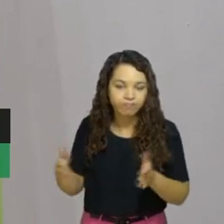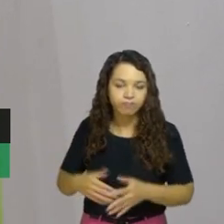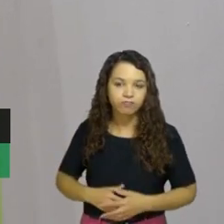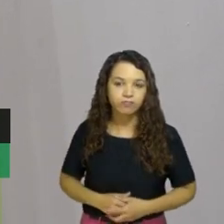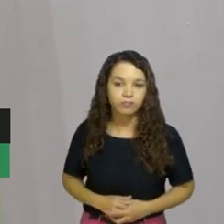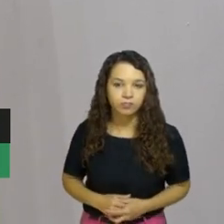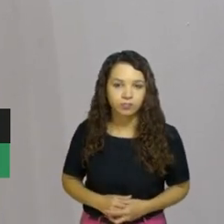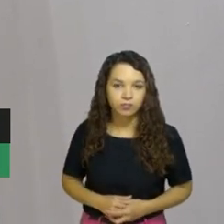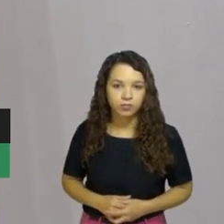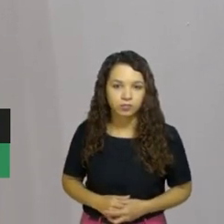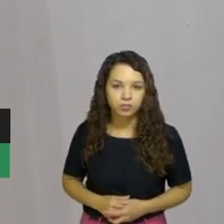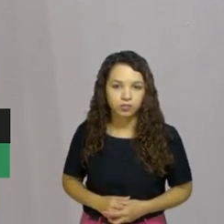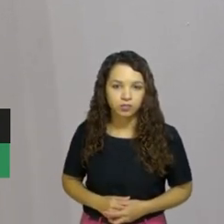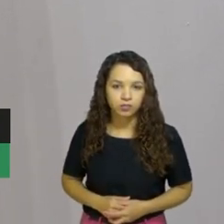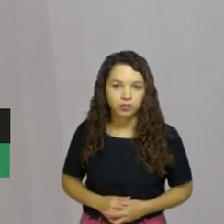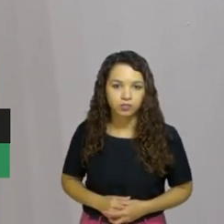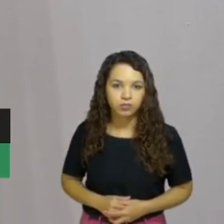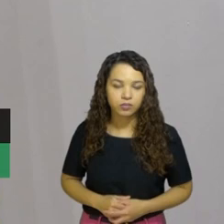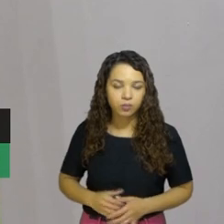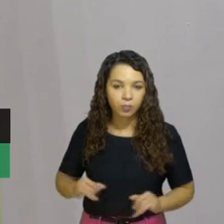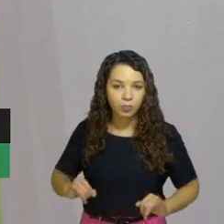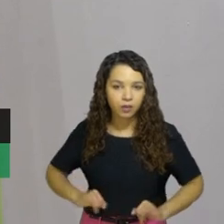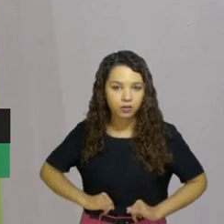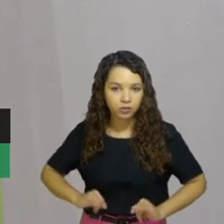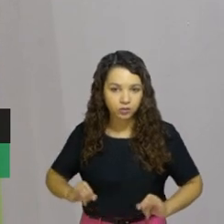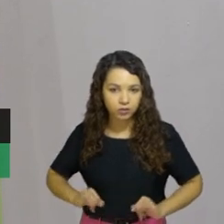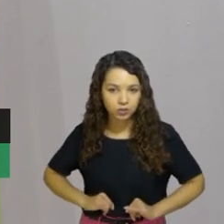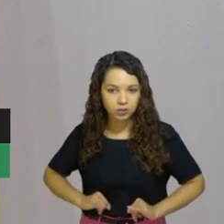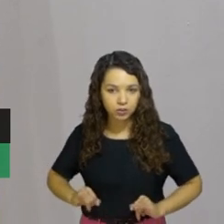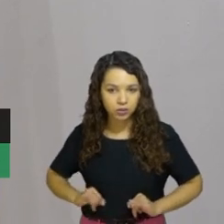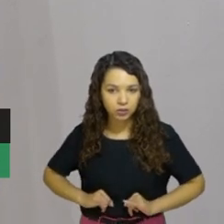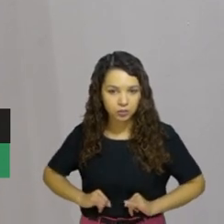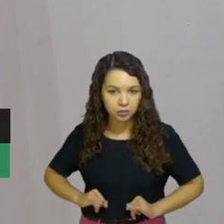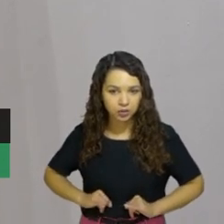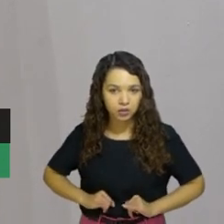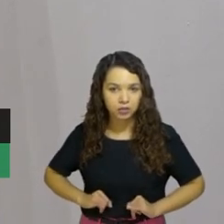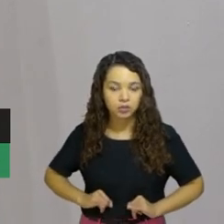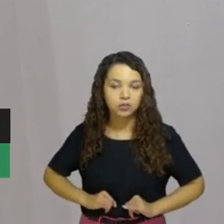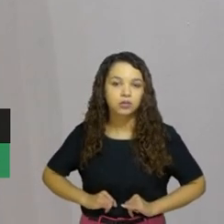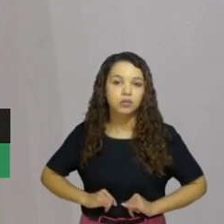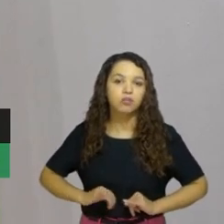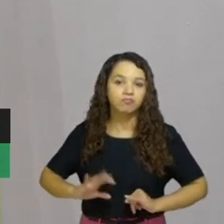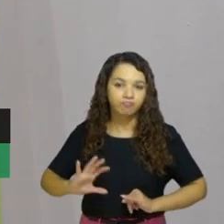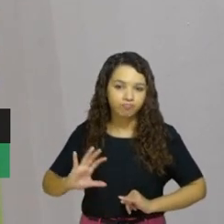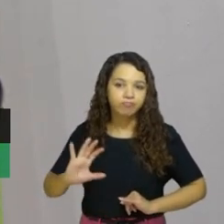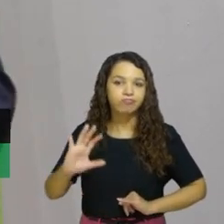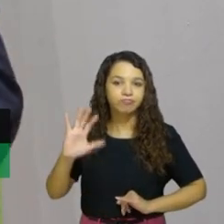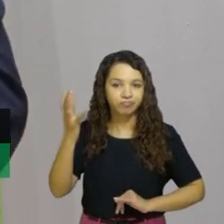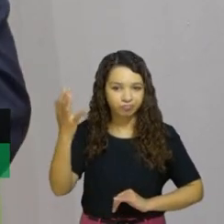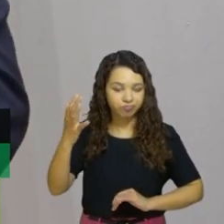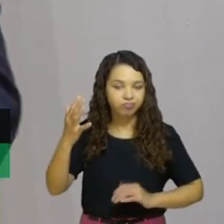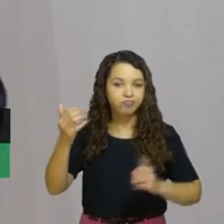na base do sofrimento que envolve a catástrofe